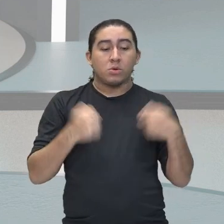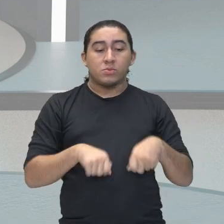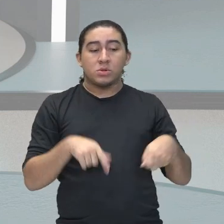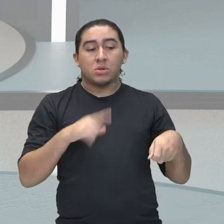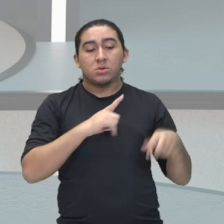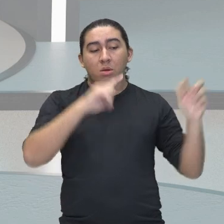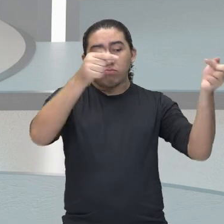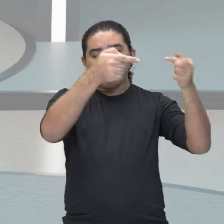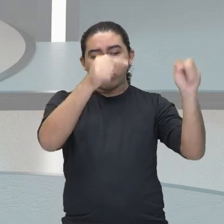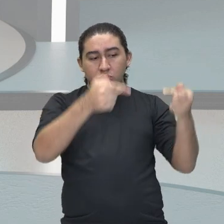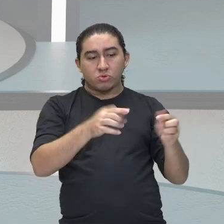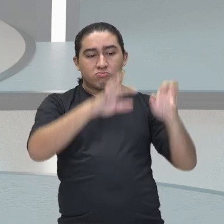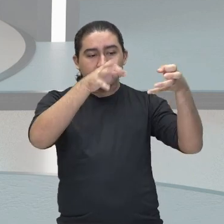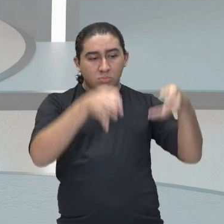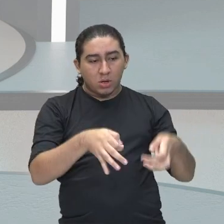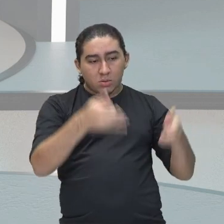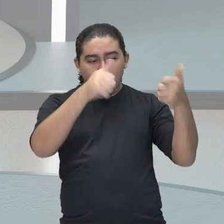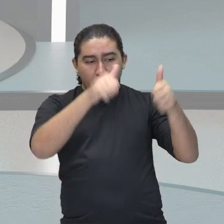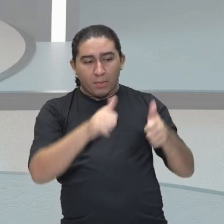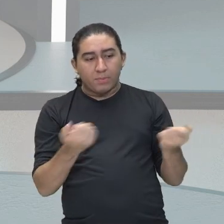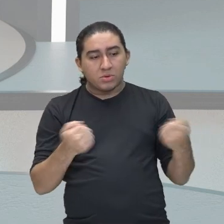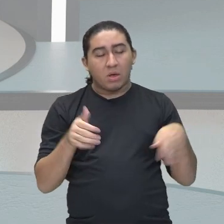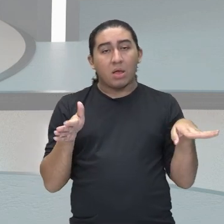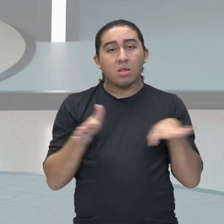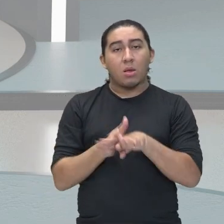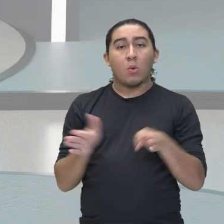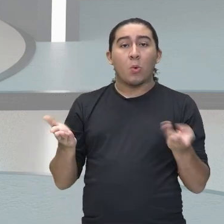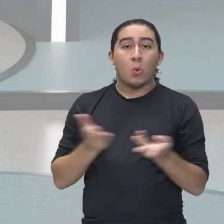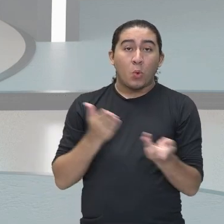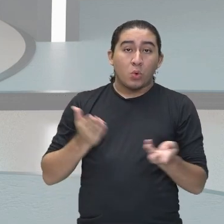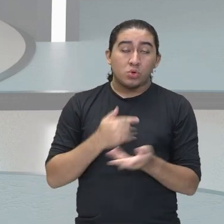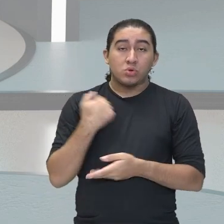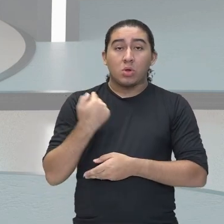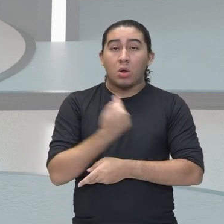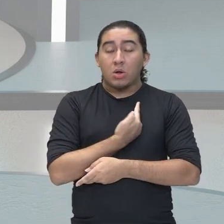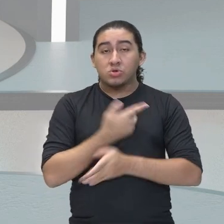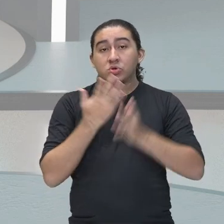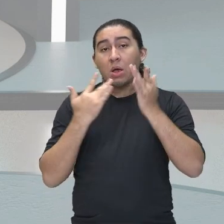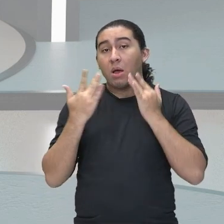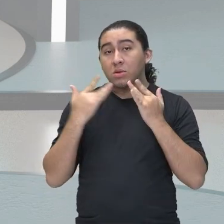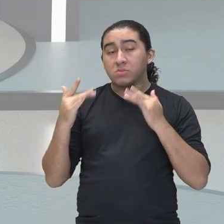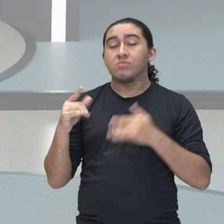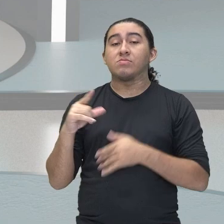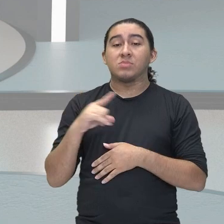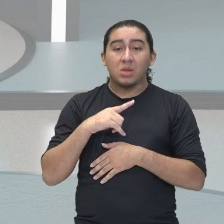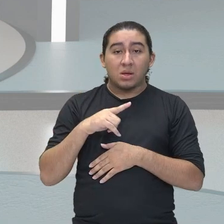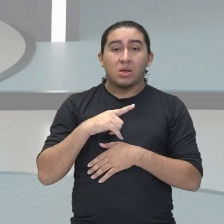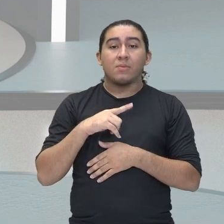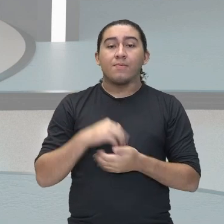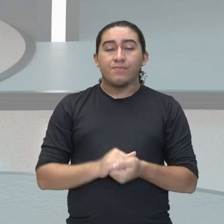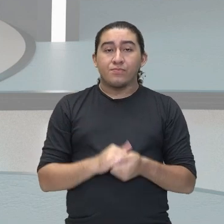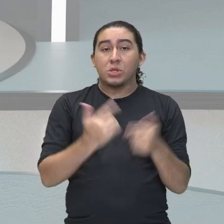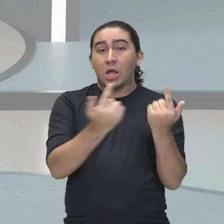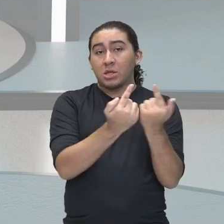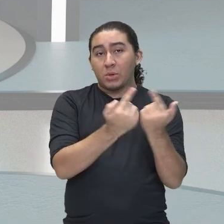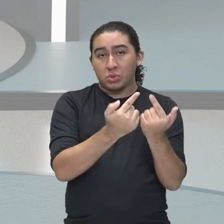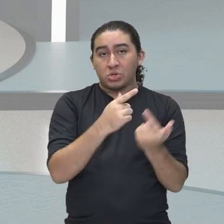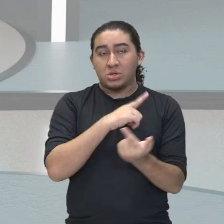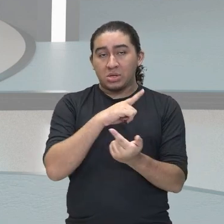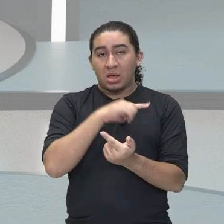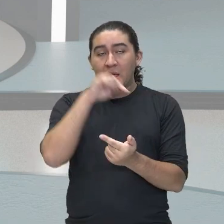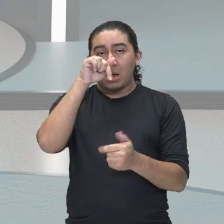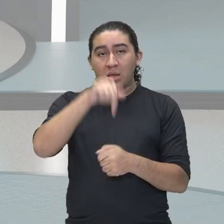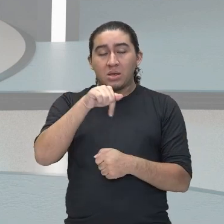bem definidas, que trazem até hoje no nosso Teatro Amazonas, nós temos o teatro aqui em